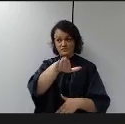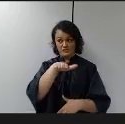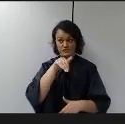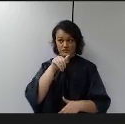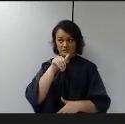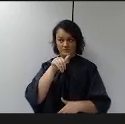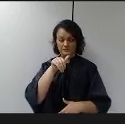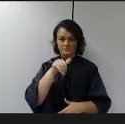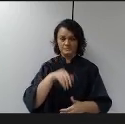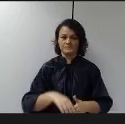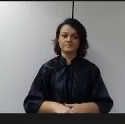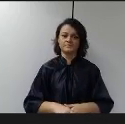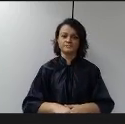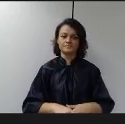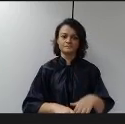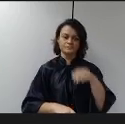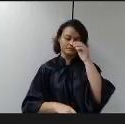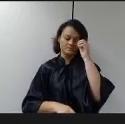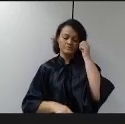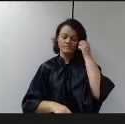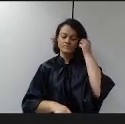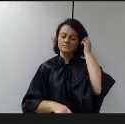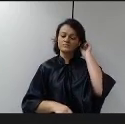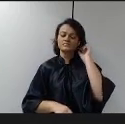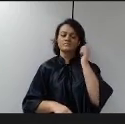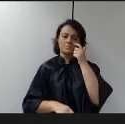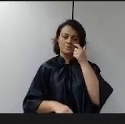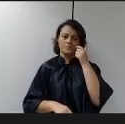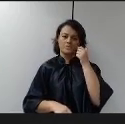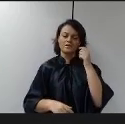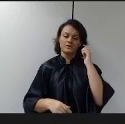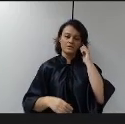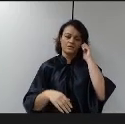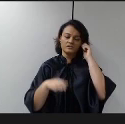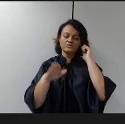da pauta do ministro Mauro Campbell,